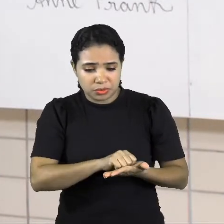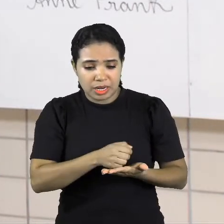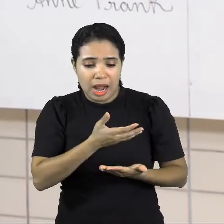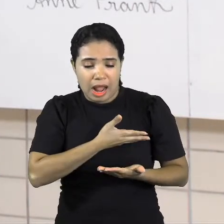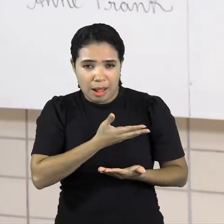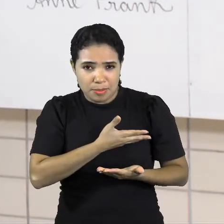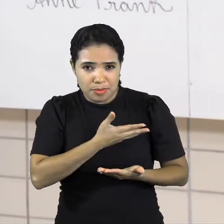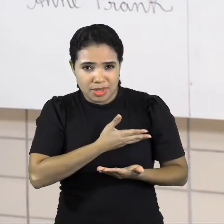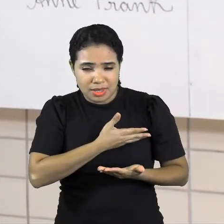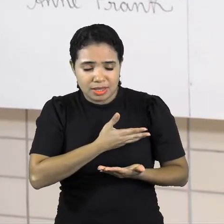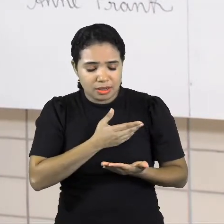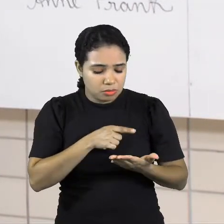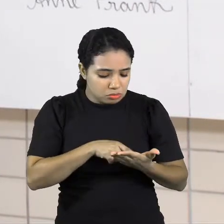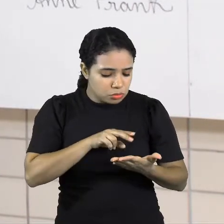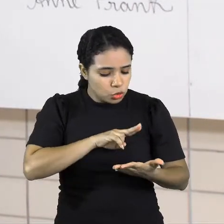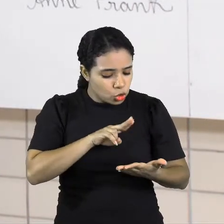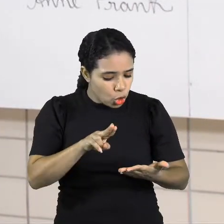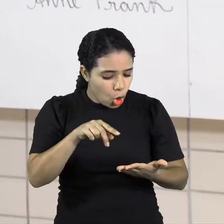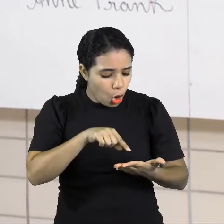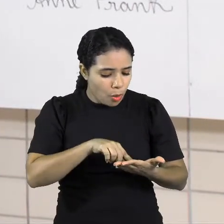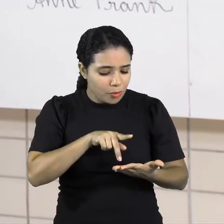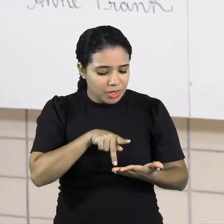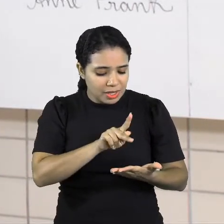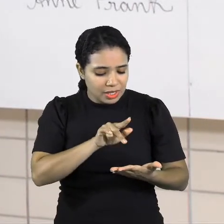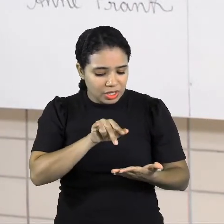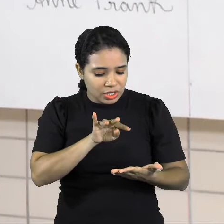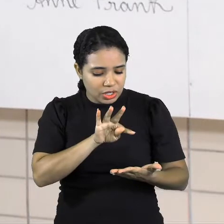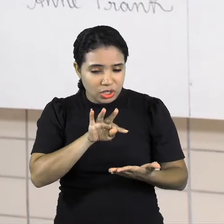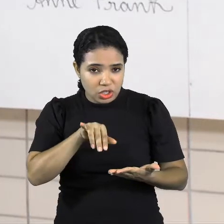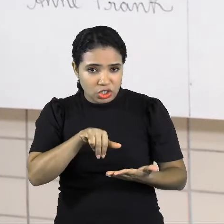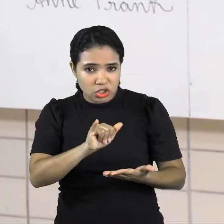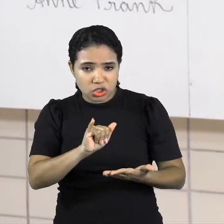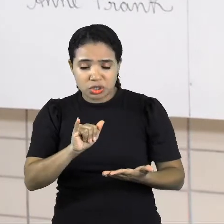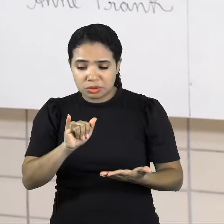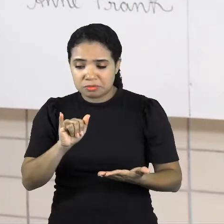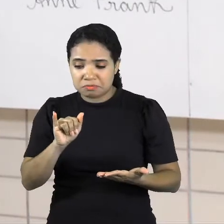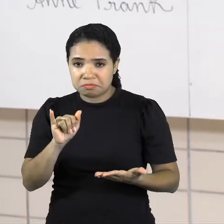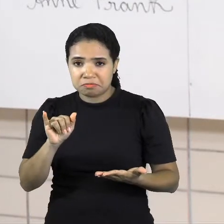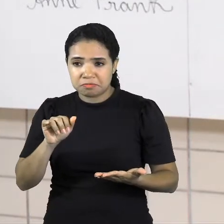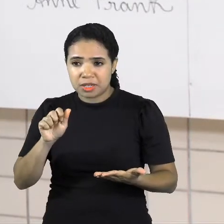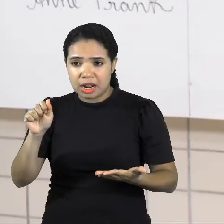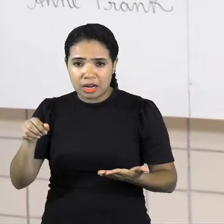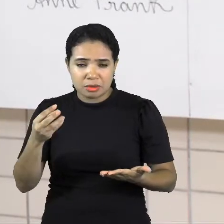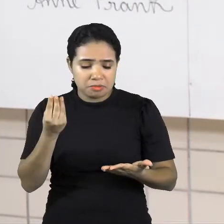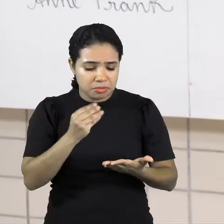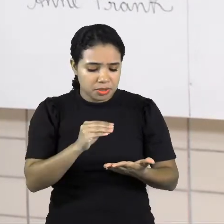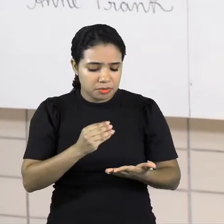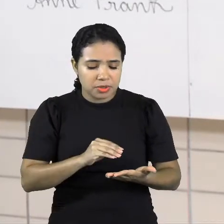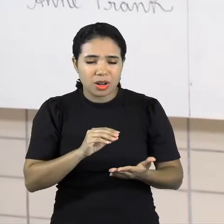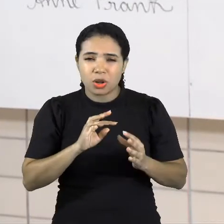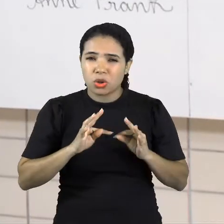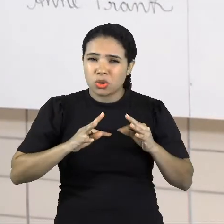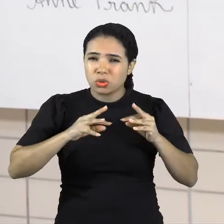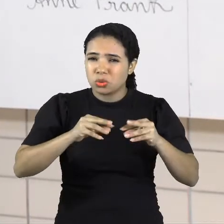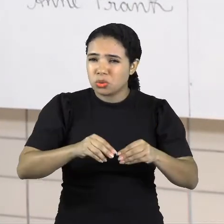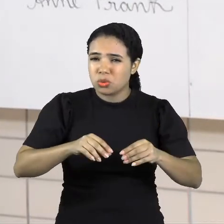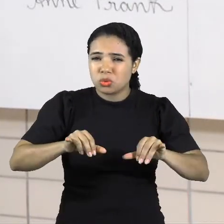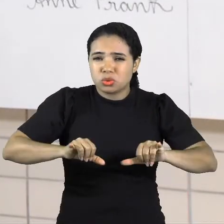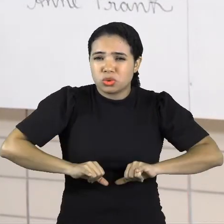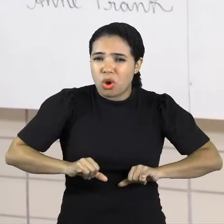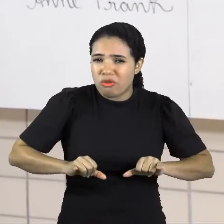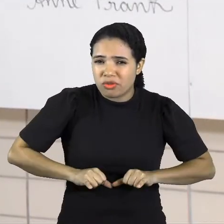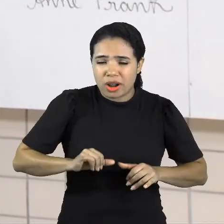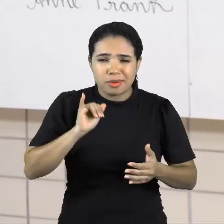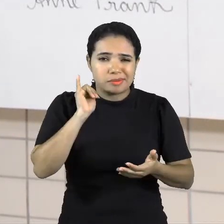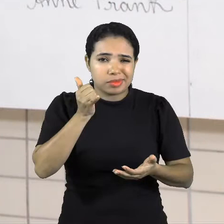de Anne Frank, ela dá o nome, a chama de Kitty, e aí ela vai narrar tudo que eles sofreram, né? Desde lá,